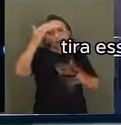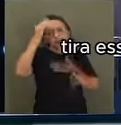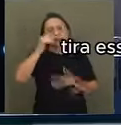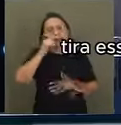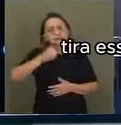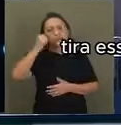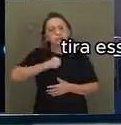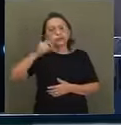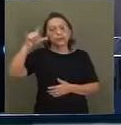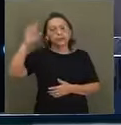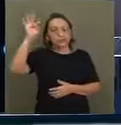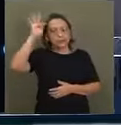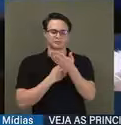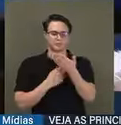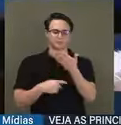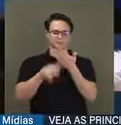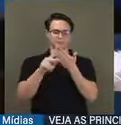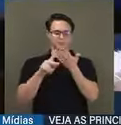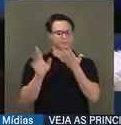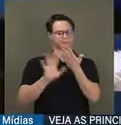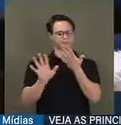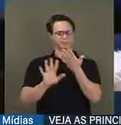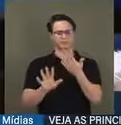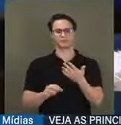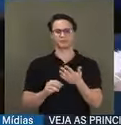como colocou o senador Magno Malta, tire das suas costas.